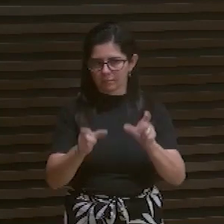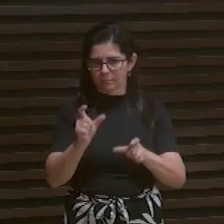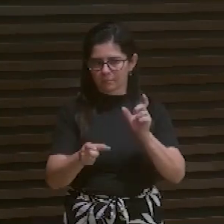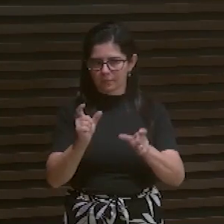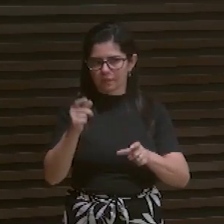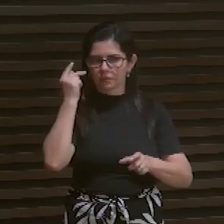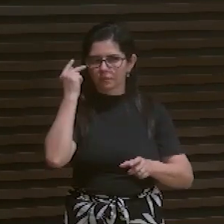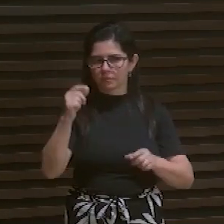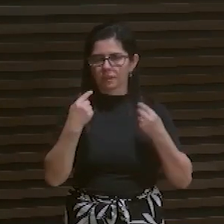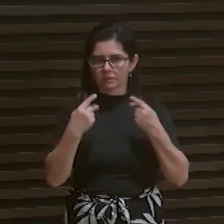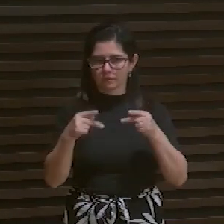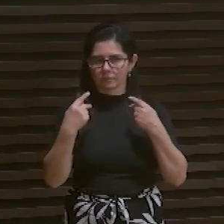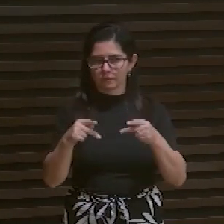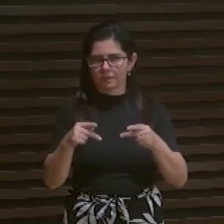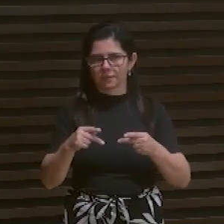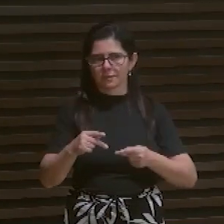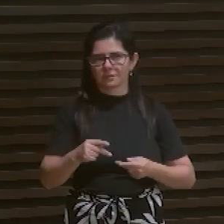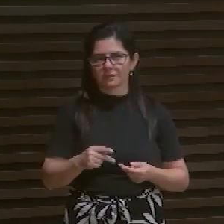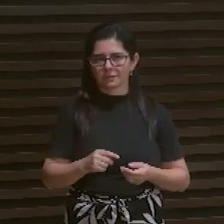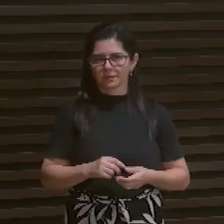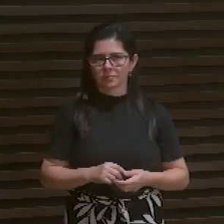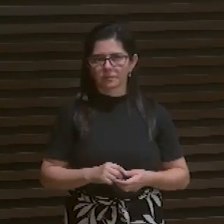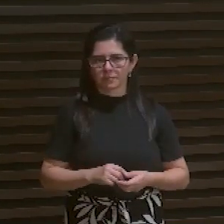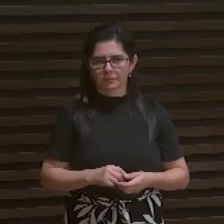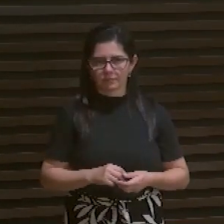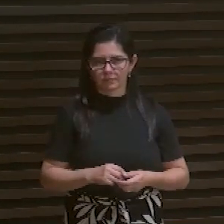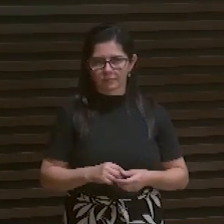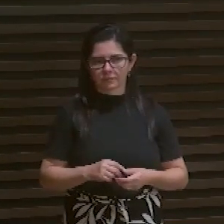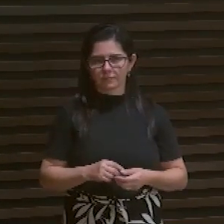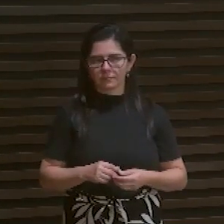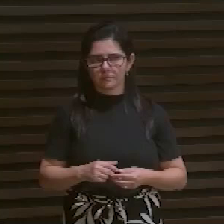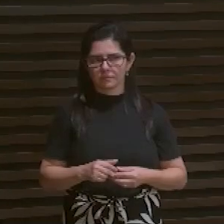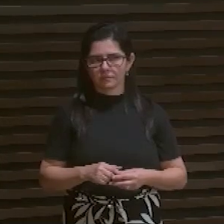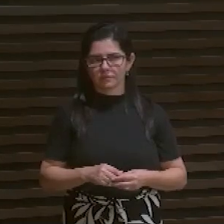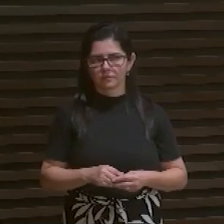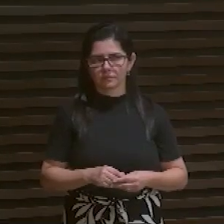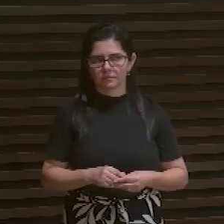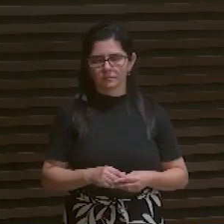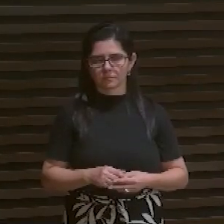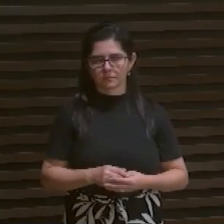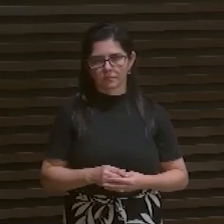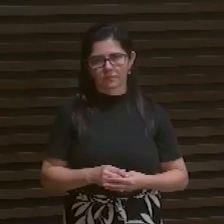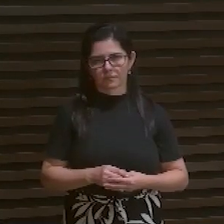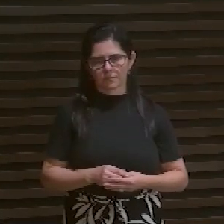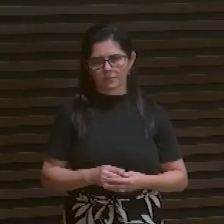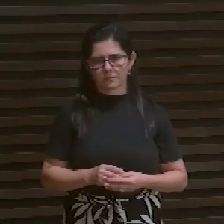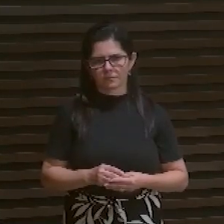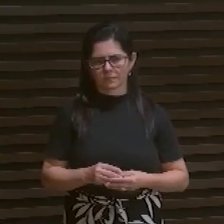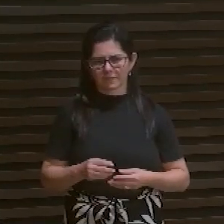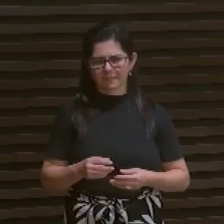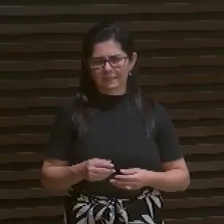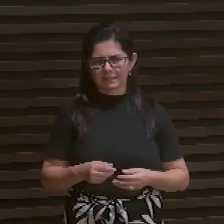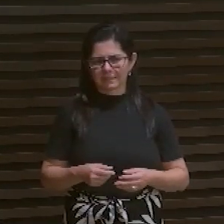que antes, seguindo a verdade em amor, ou seja, antes de a gente ser jogado de um lado para o outro por vento de doutrina, seguindo